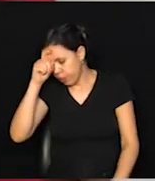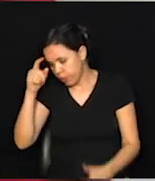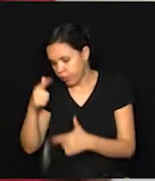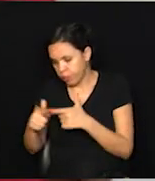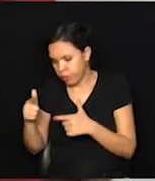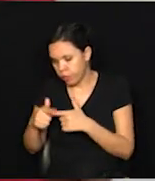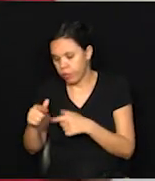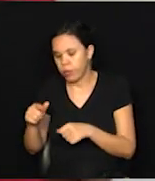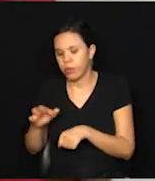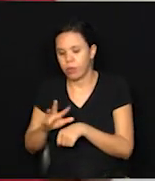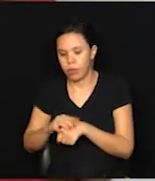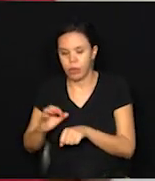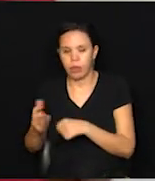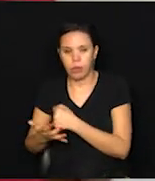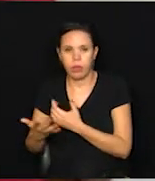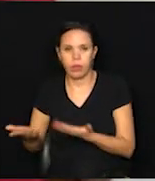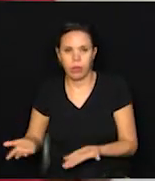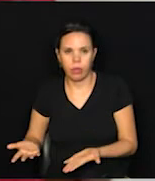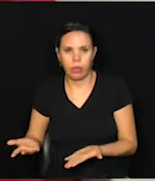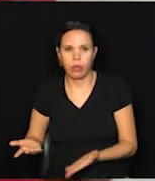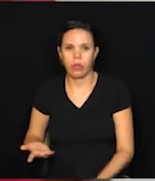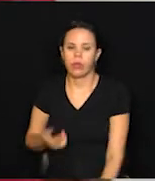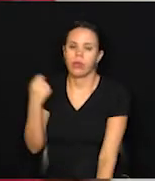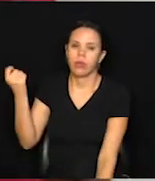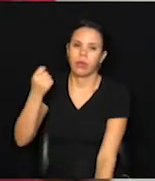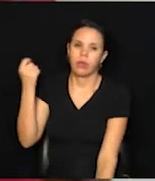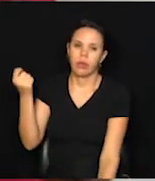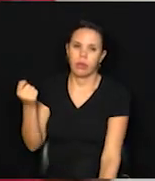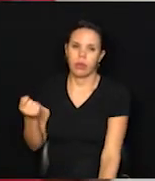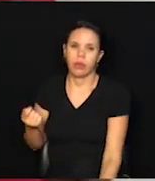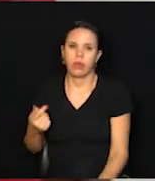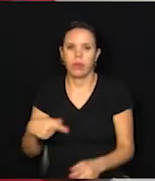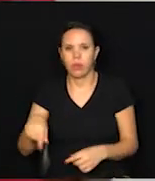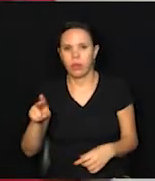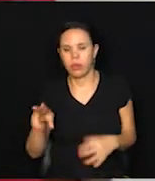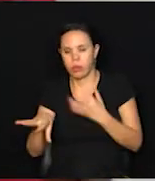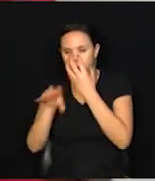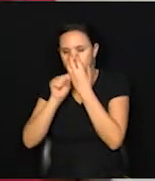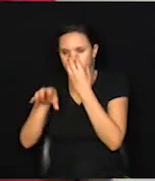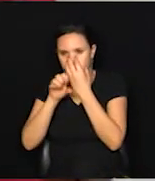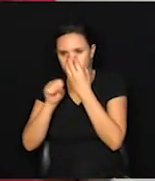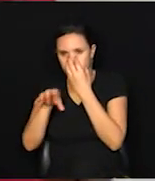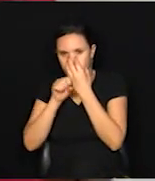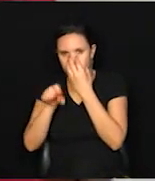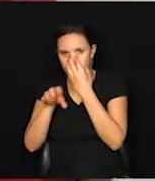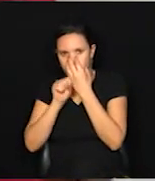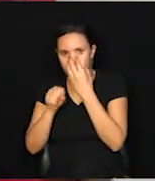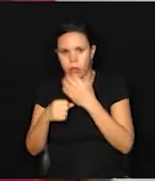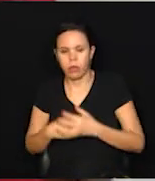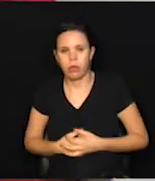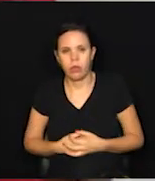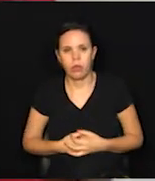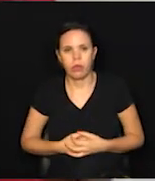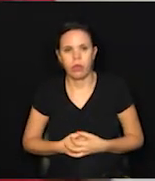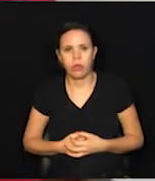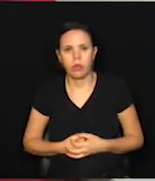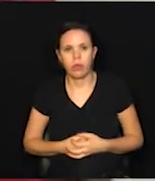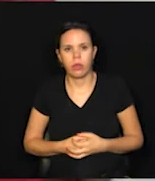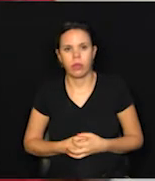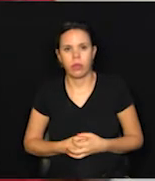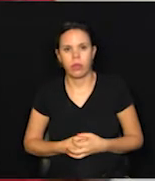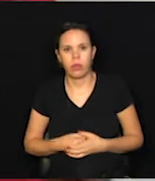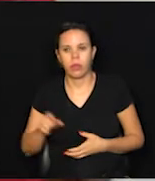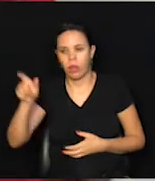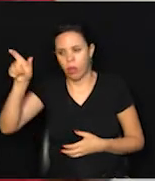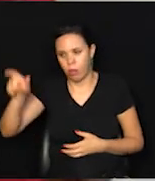da Covid-19, complicações essas graves a ponto dela ir para um ventilador, para assistência mecânica da respiração,